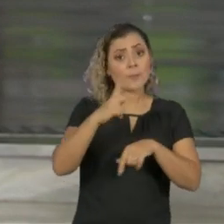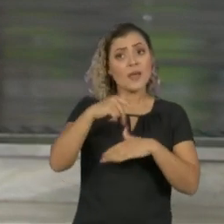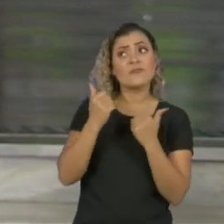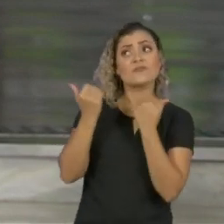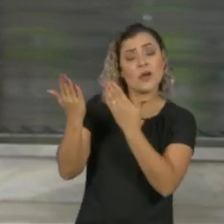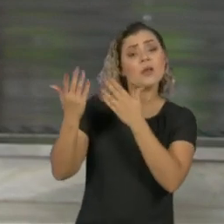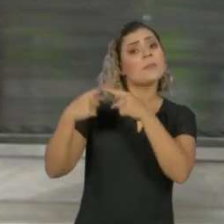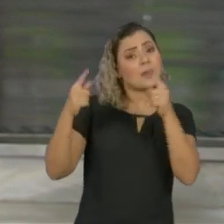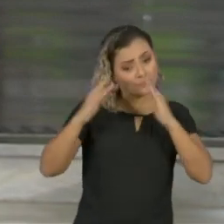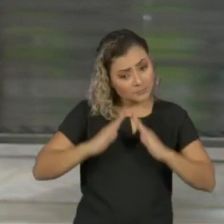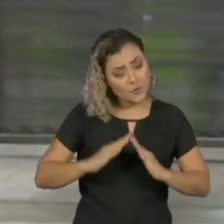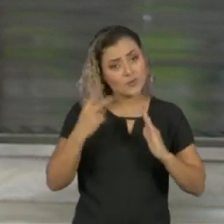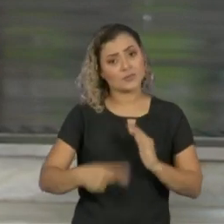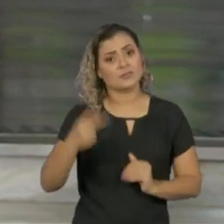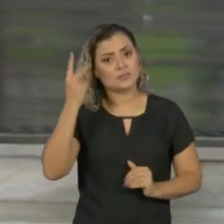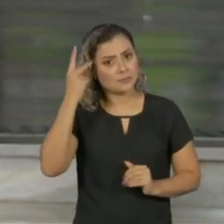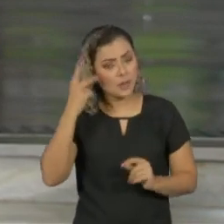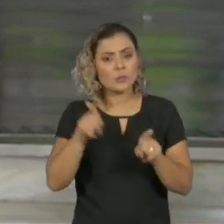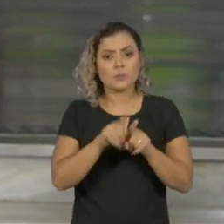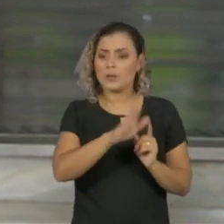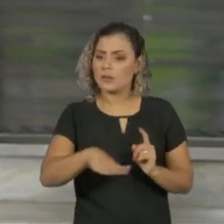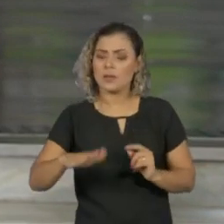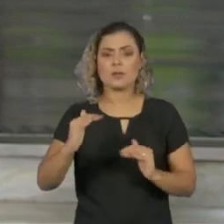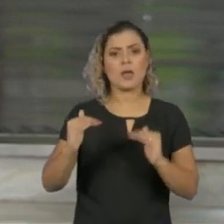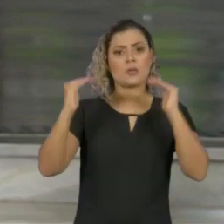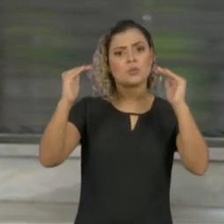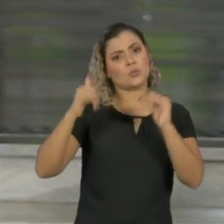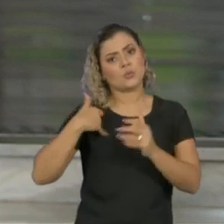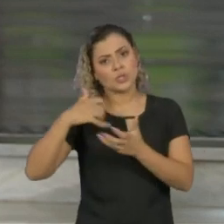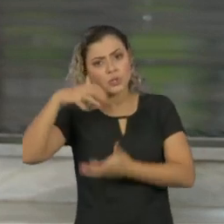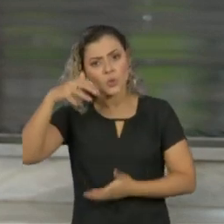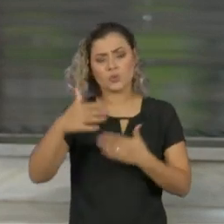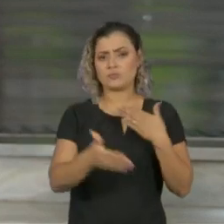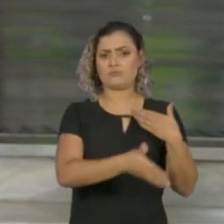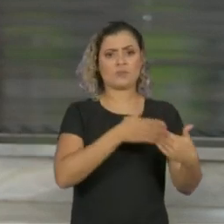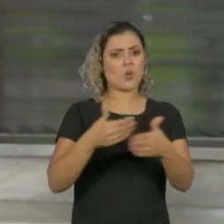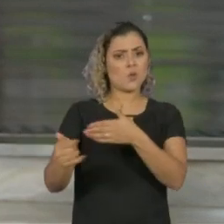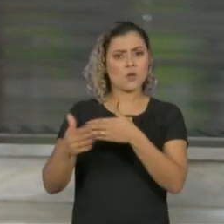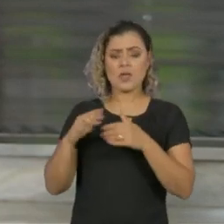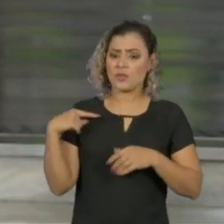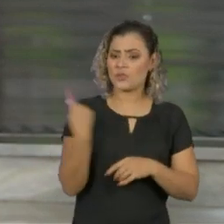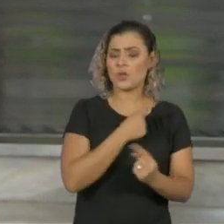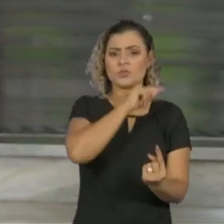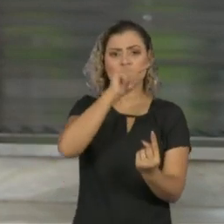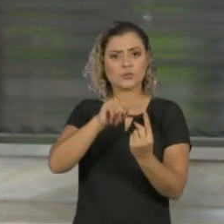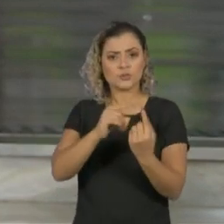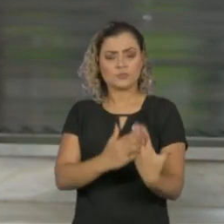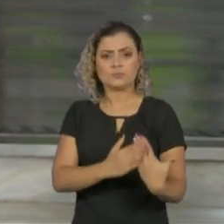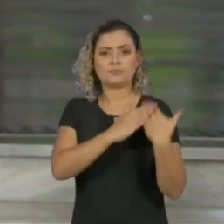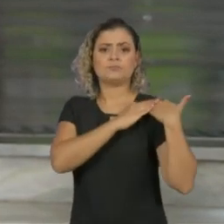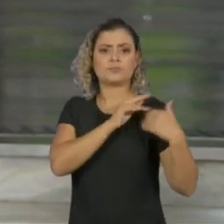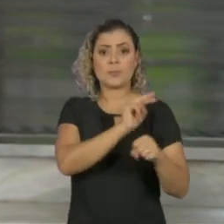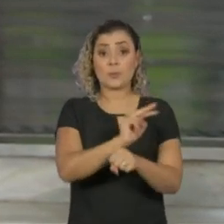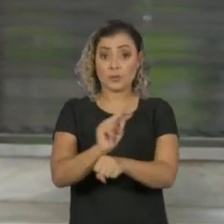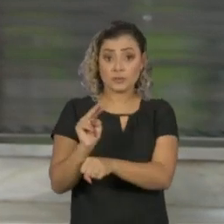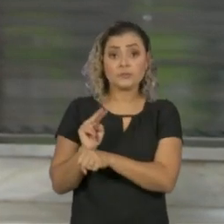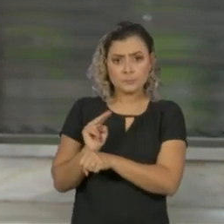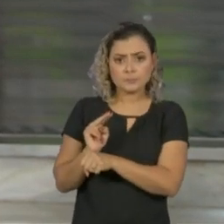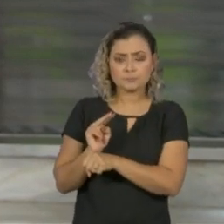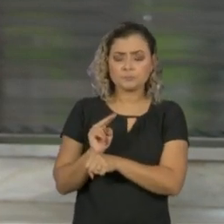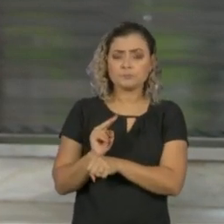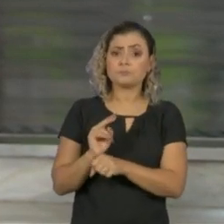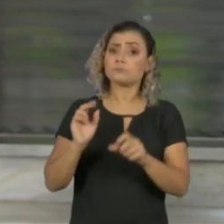todos indistintamente, crianças, adultos, pessoas idosas, é o nosso dever e a nossa obrigação protegê-los.